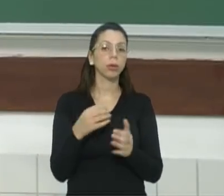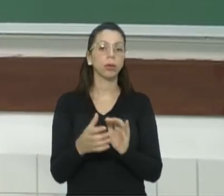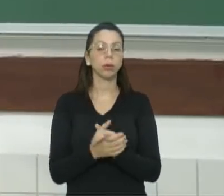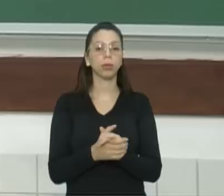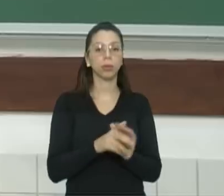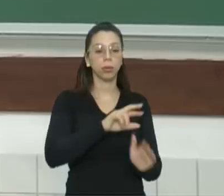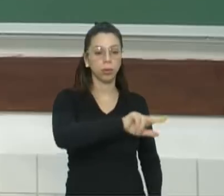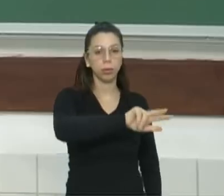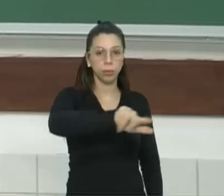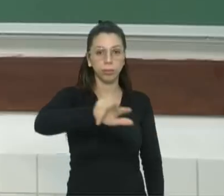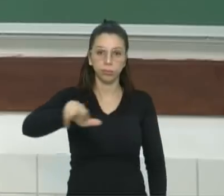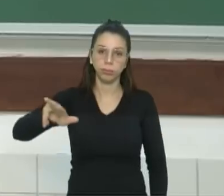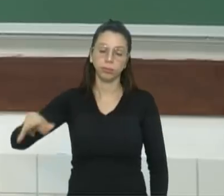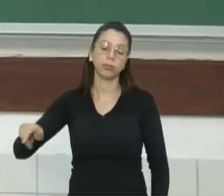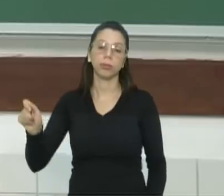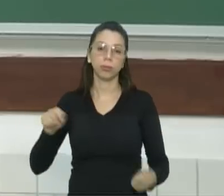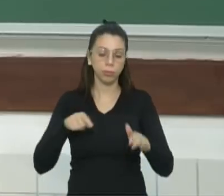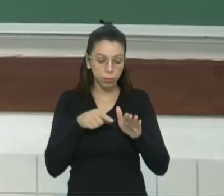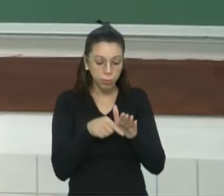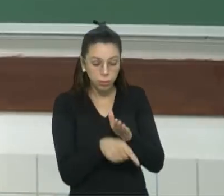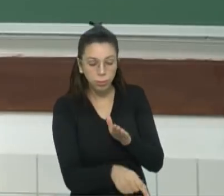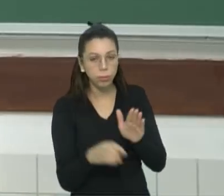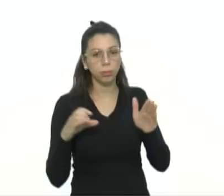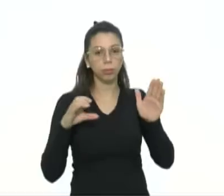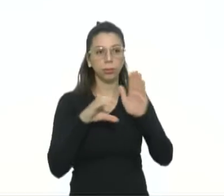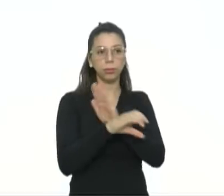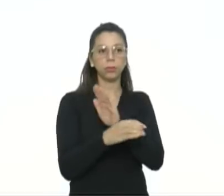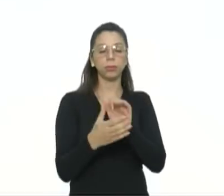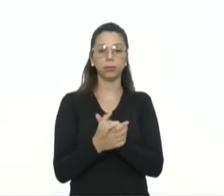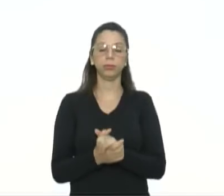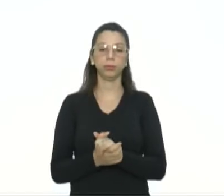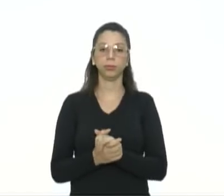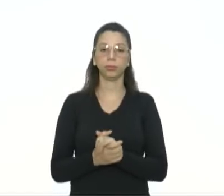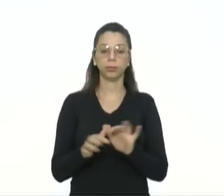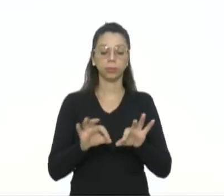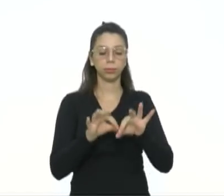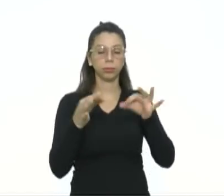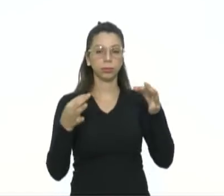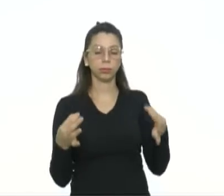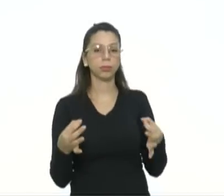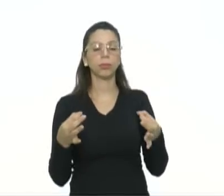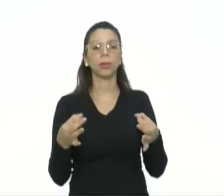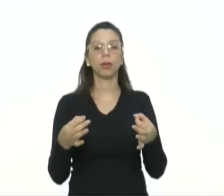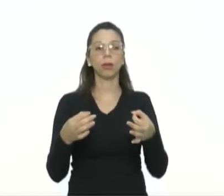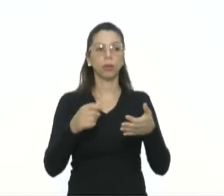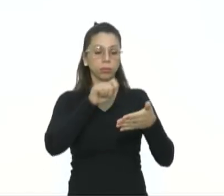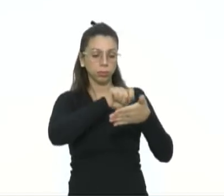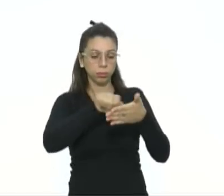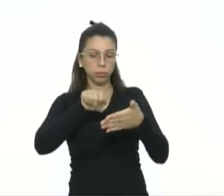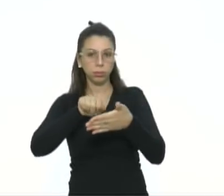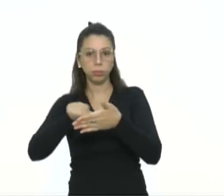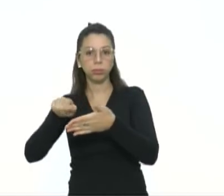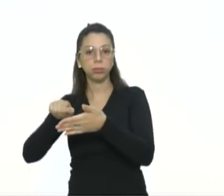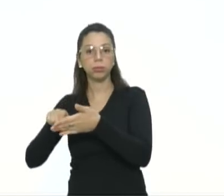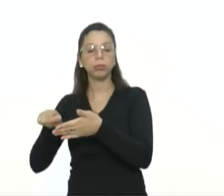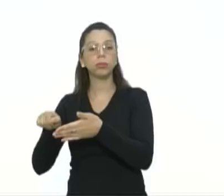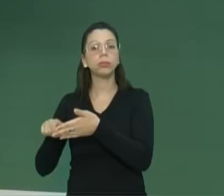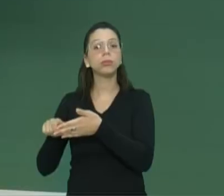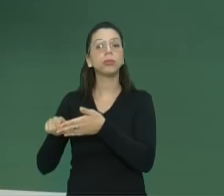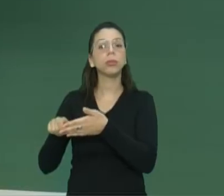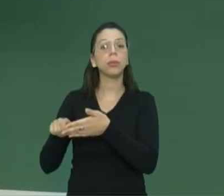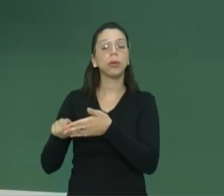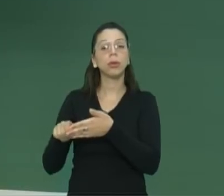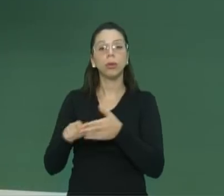uma questão para a gente aprofundar esses conceitos. Exemplifique uma das formas de legitimidade do poder político. Então